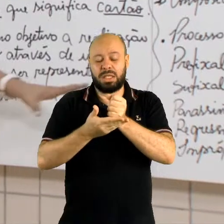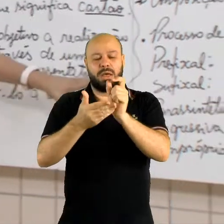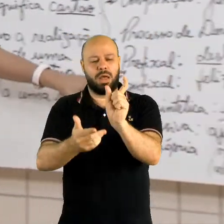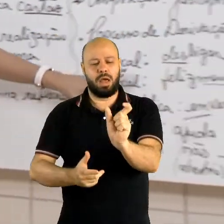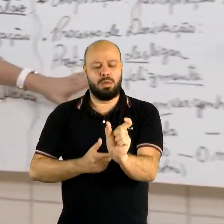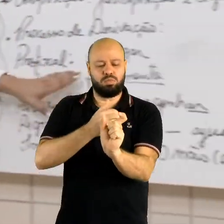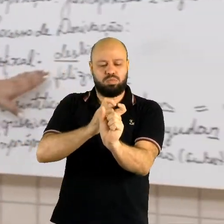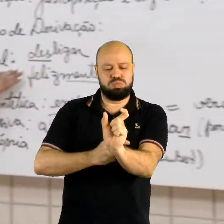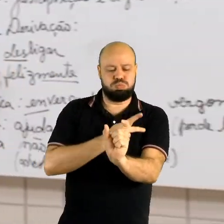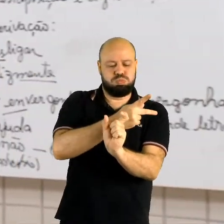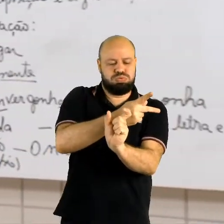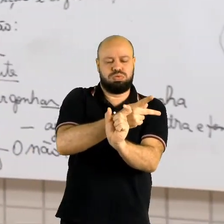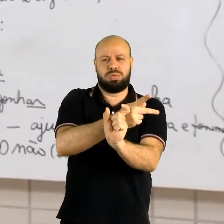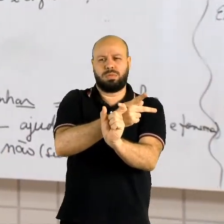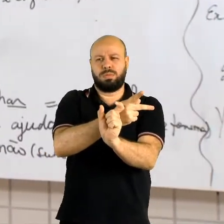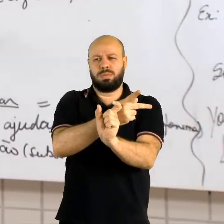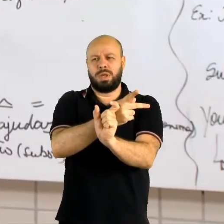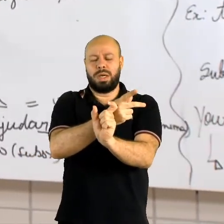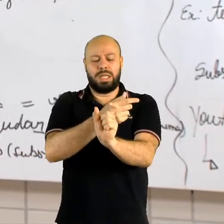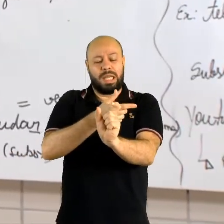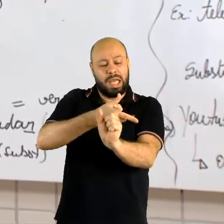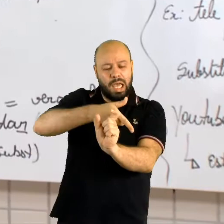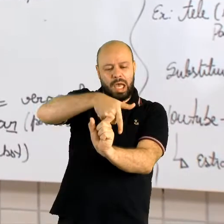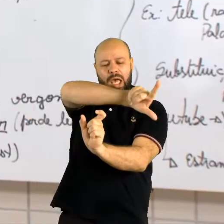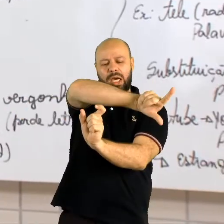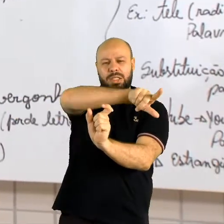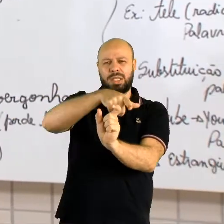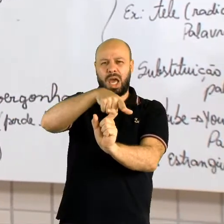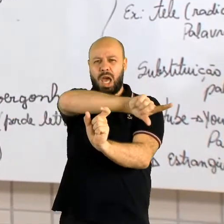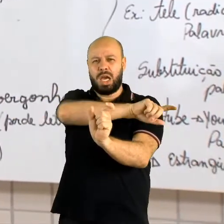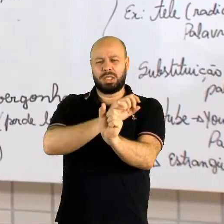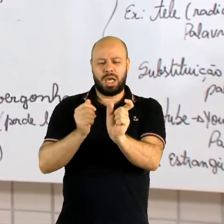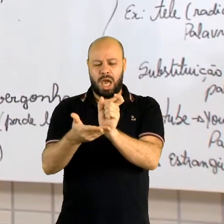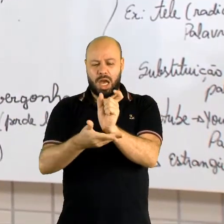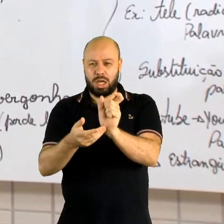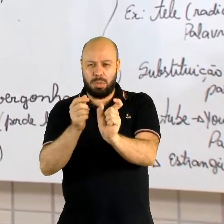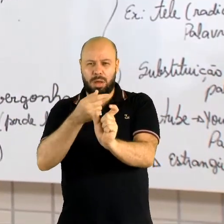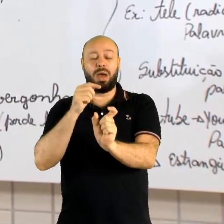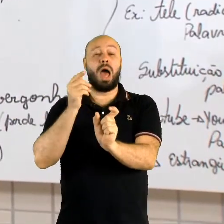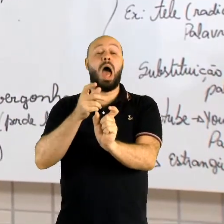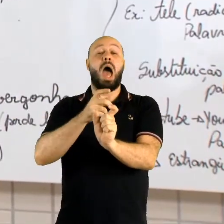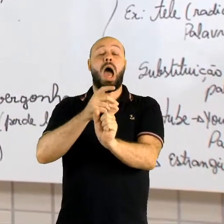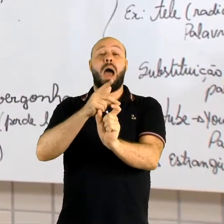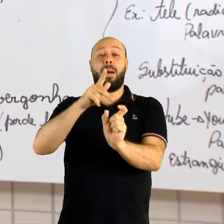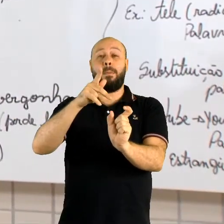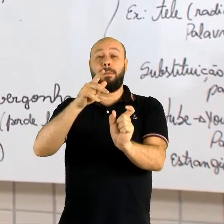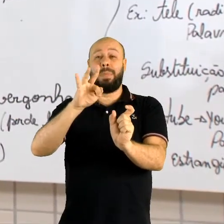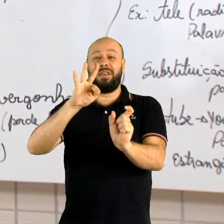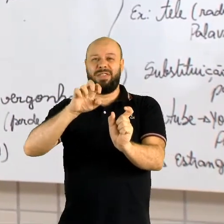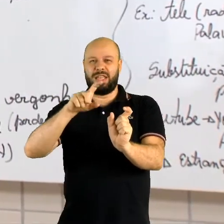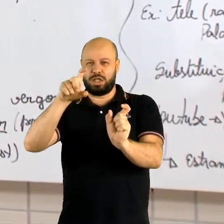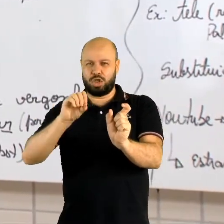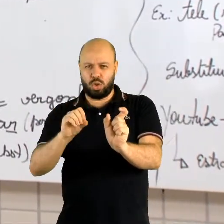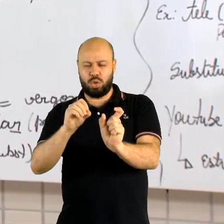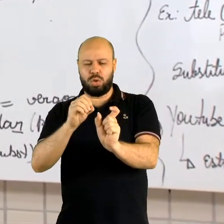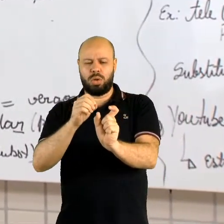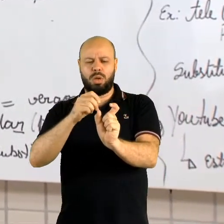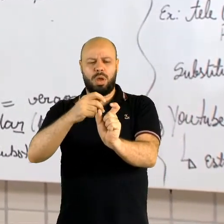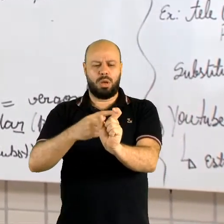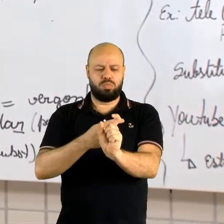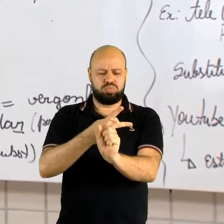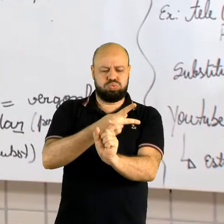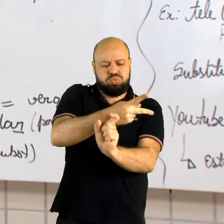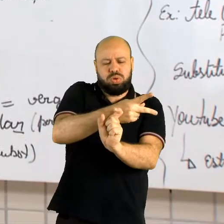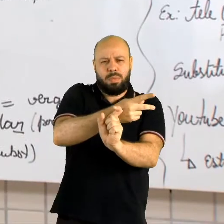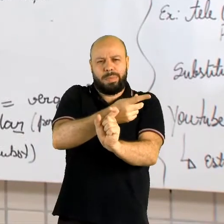aqui de prefixo. É o que vem antes do seu radical. O radical é ligar. Então, o que vier antes,